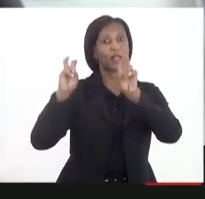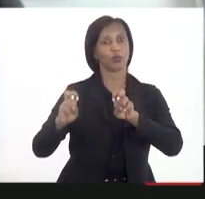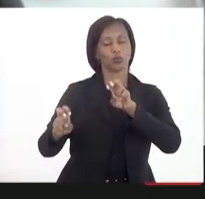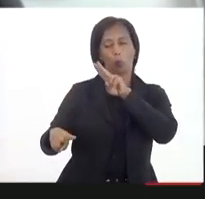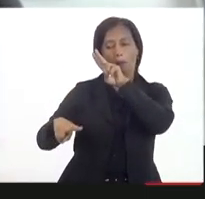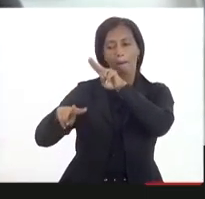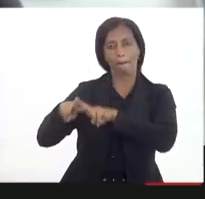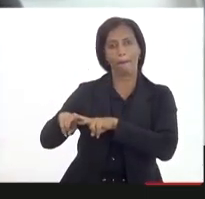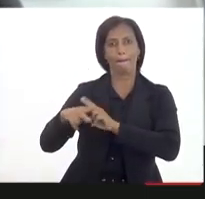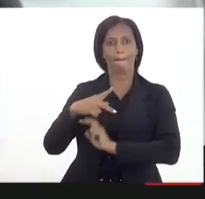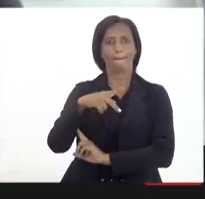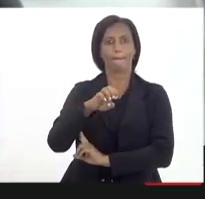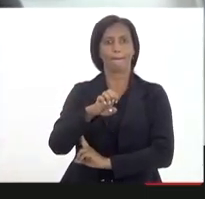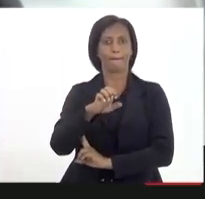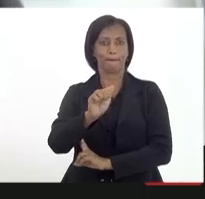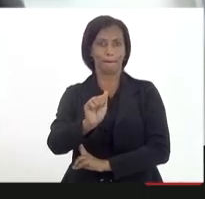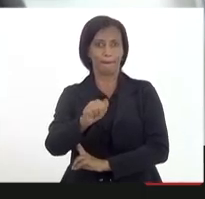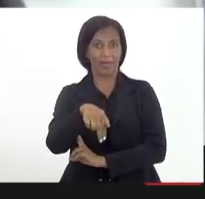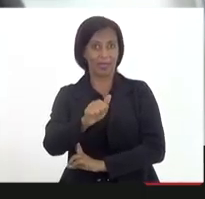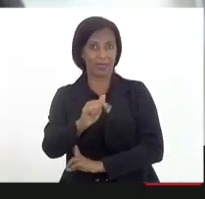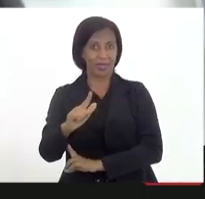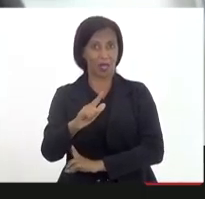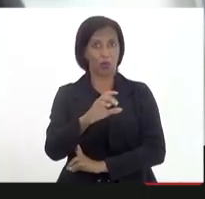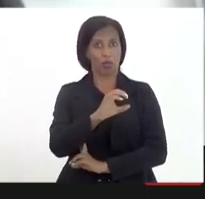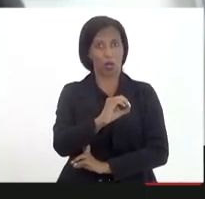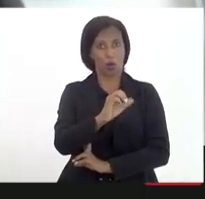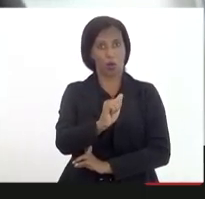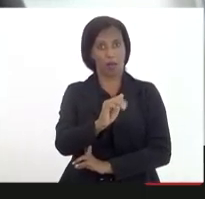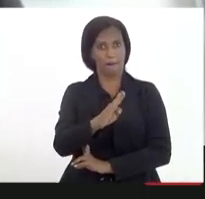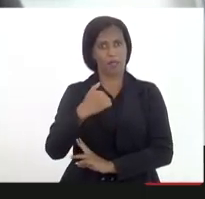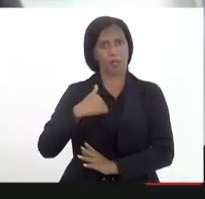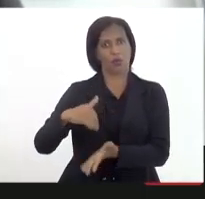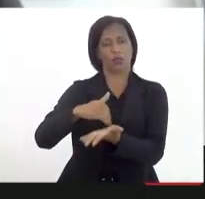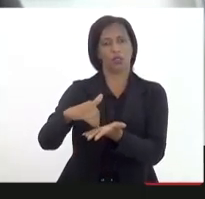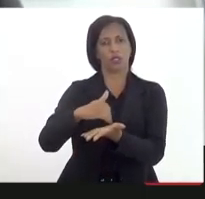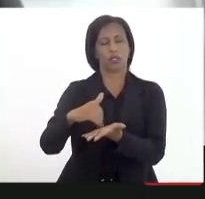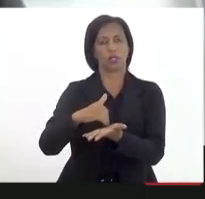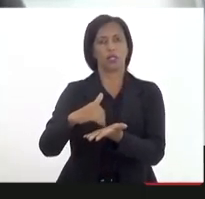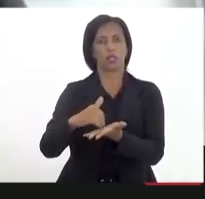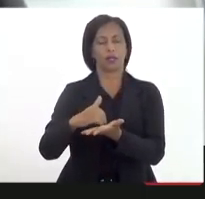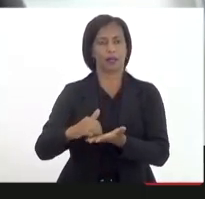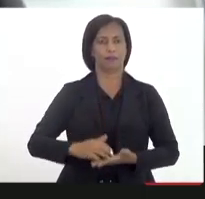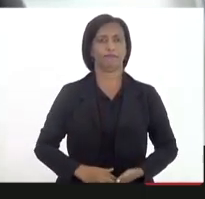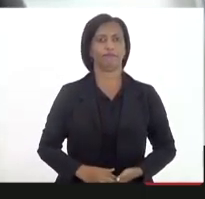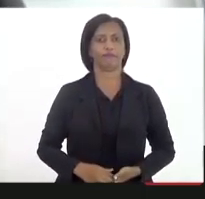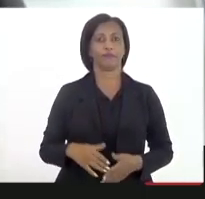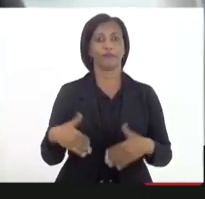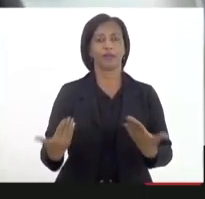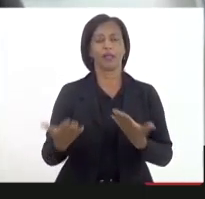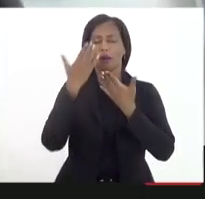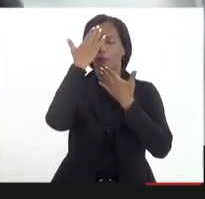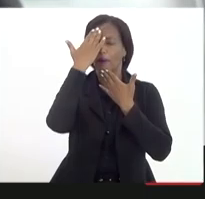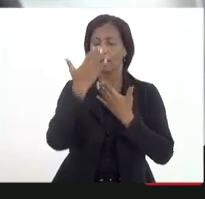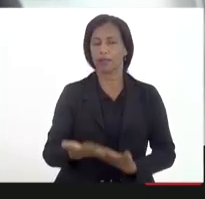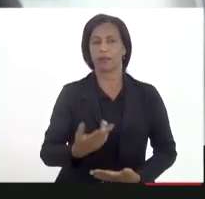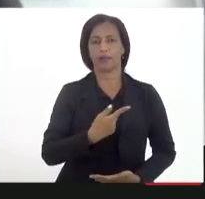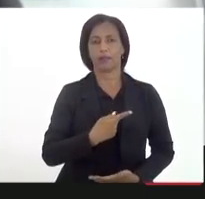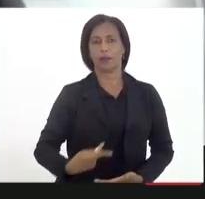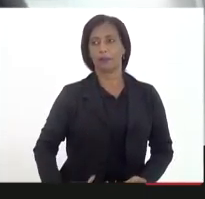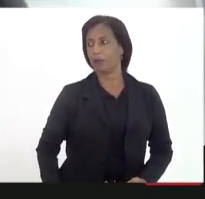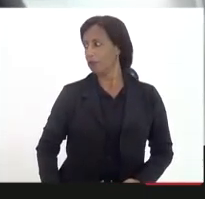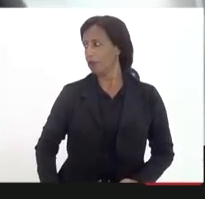penais de penitenciários da OAB e eu fui secretário-geral Fiz parte durante muito tempo então agradecer ao presidente